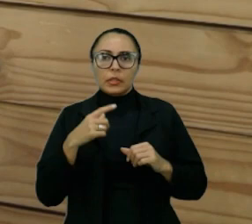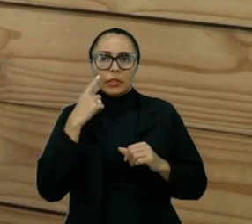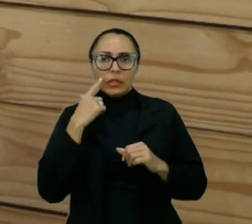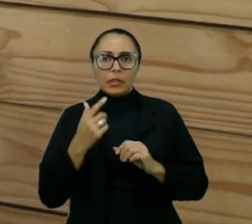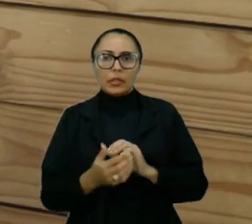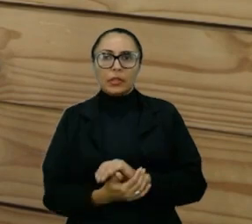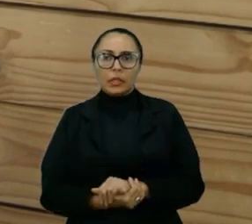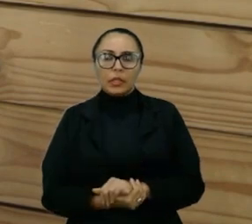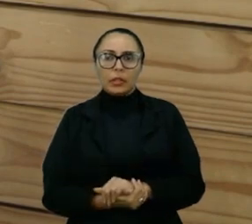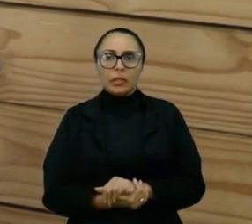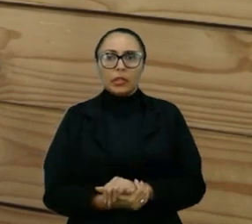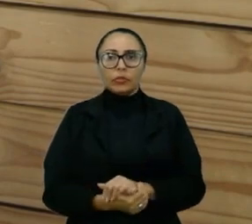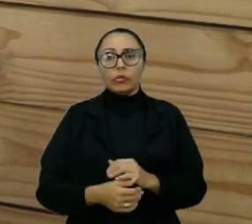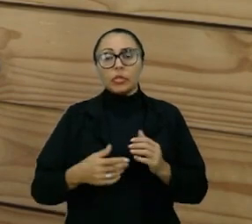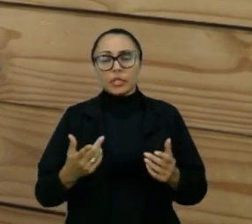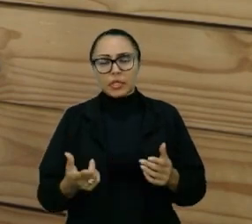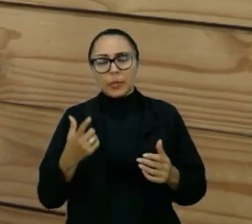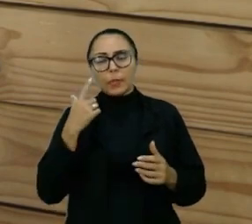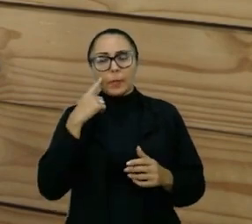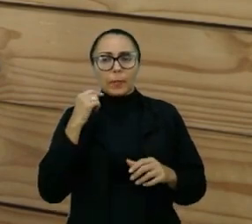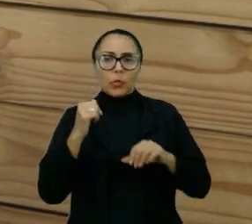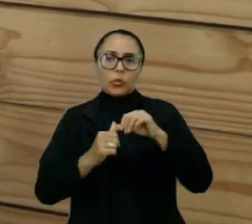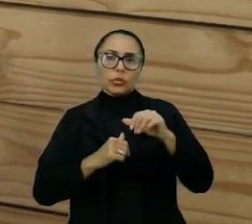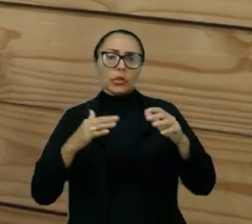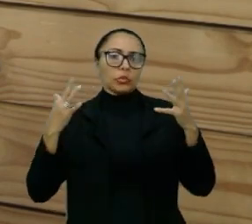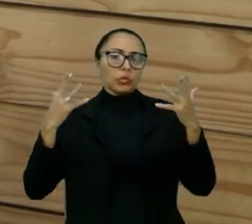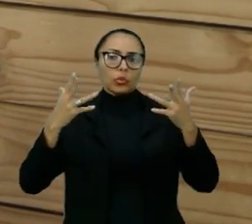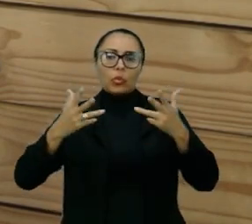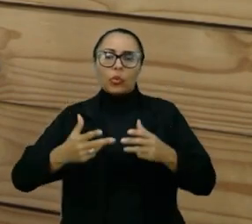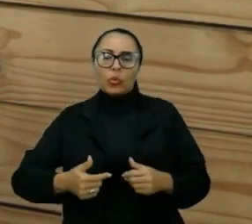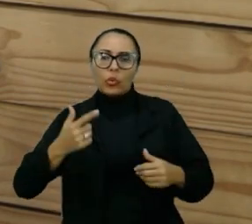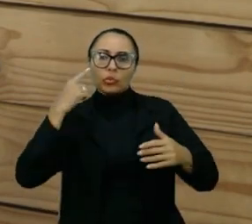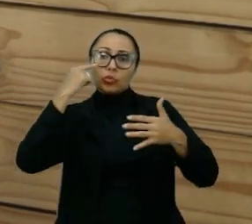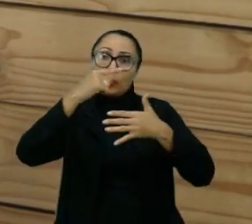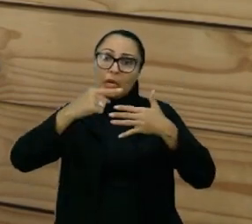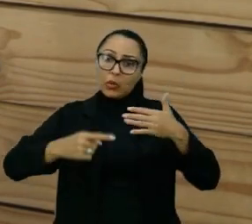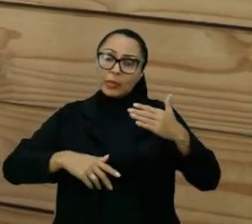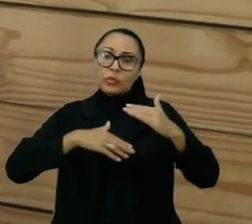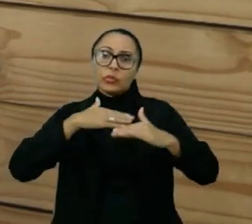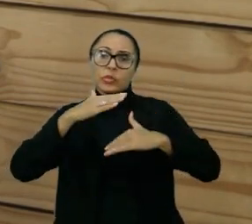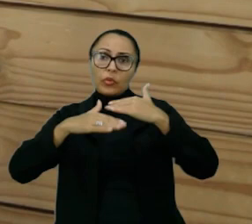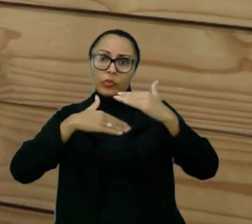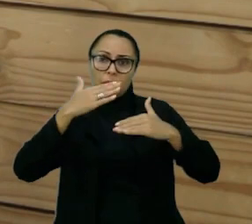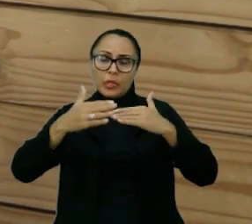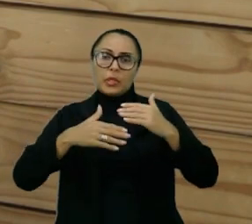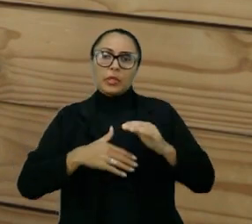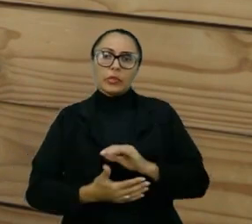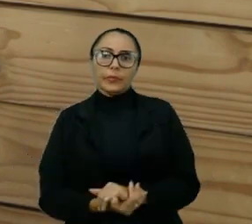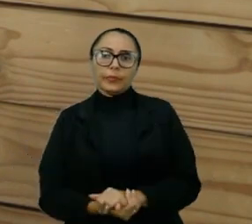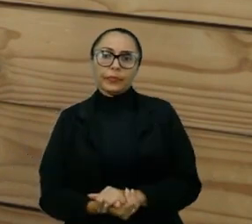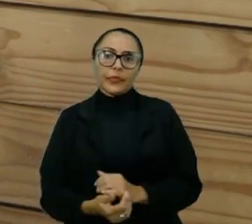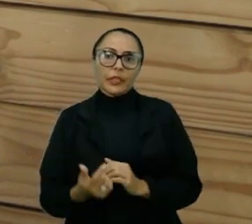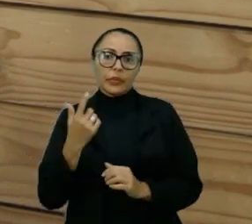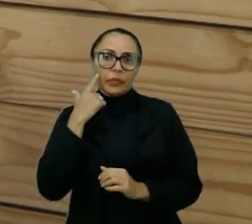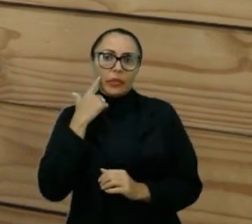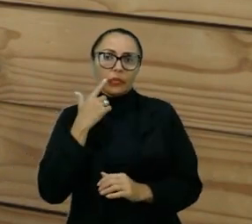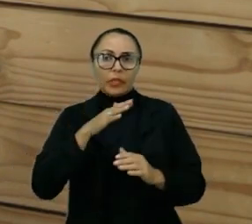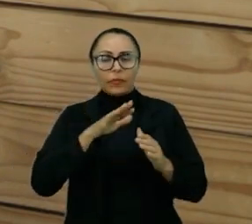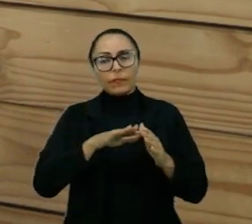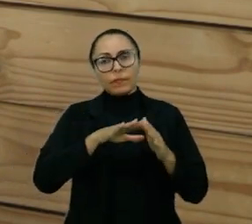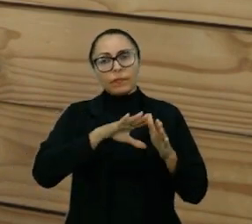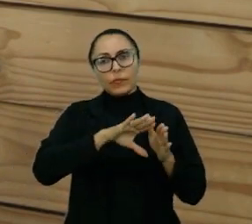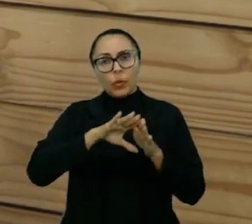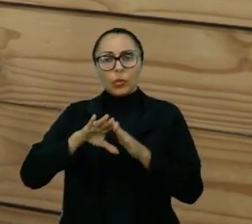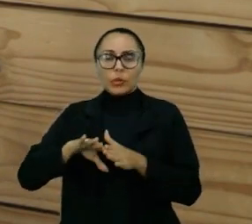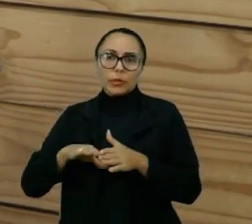você altera todos os padrões, os parâmetros físico-químicos. Mais uma vez, ele vai ficar fora da conformidade da